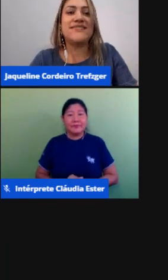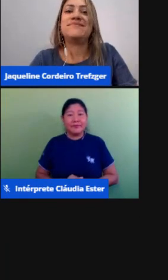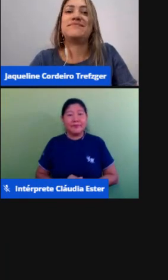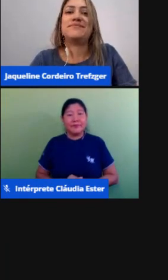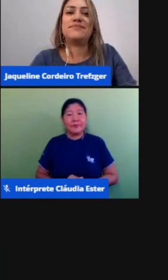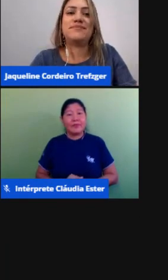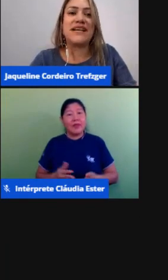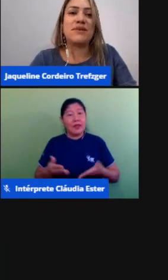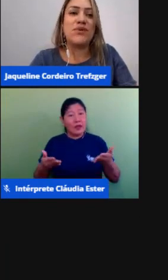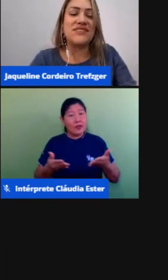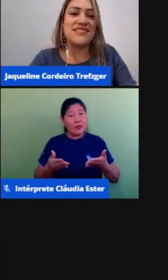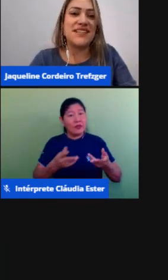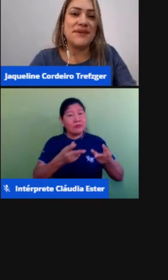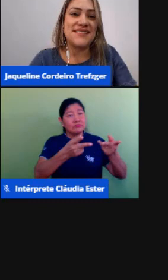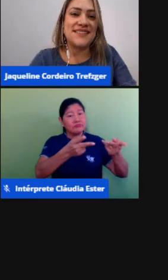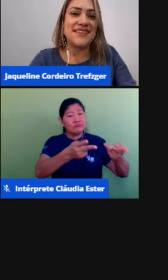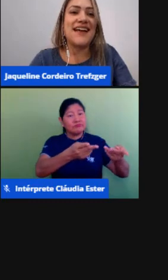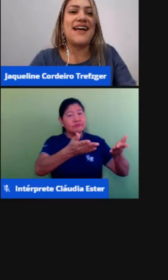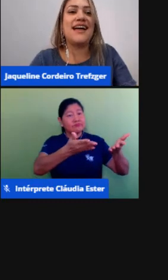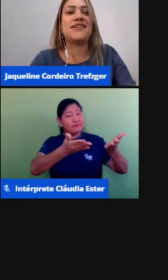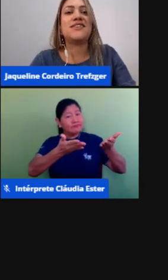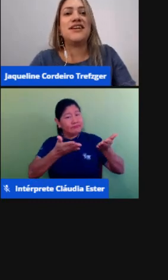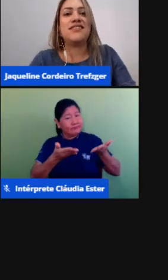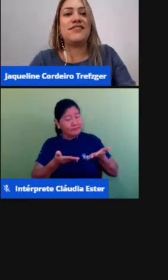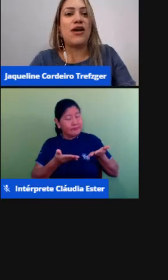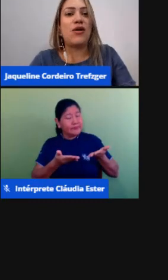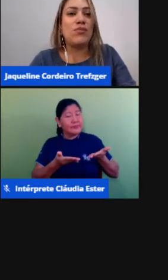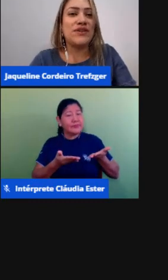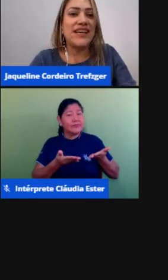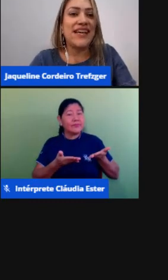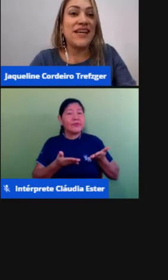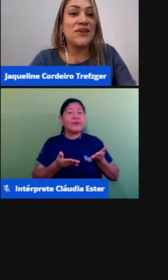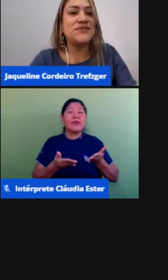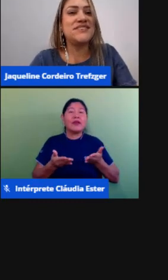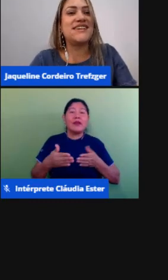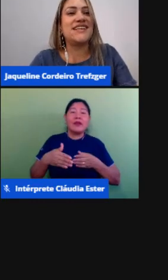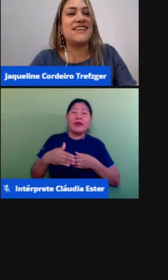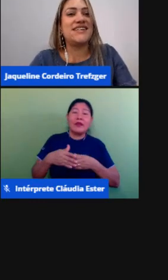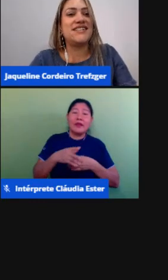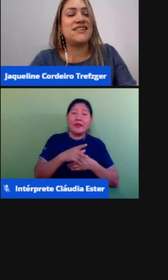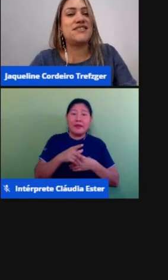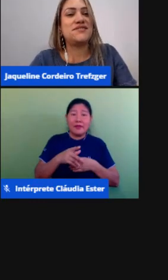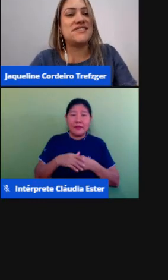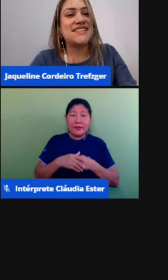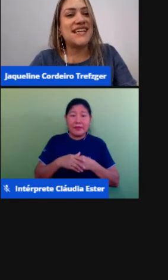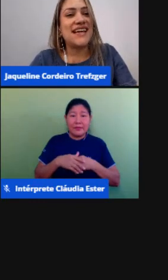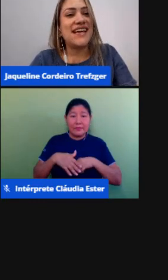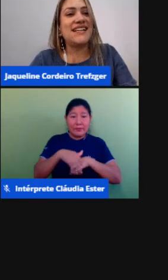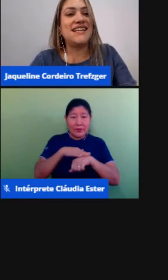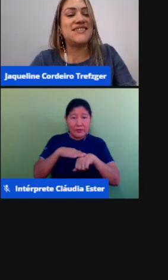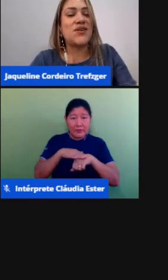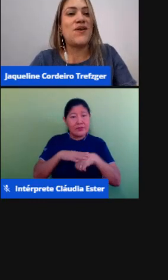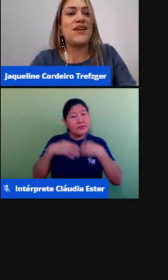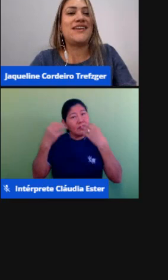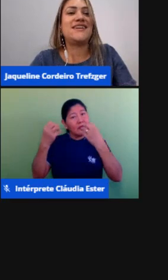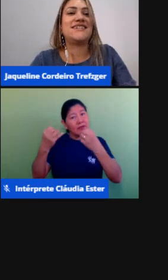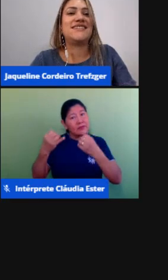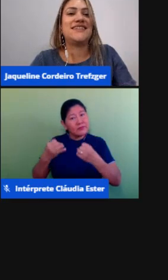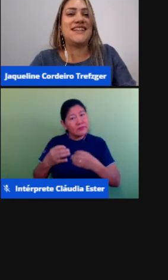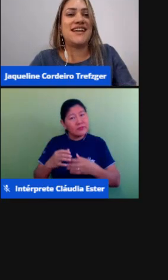Quero convidar agora para que possa se apresentar, falar um pouquinho de você e